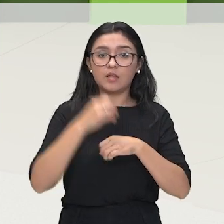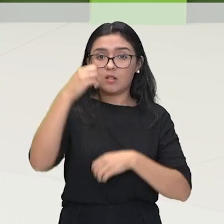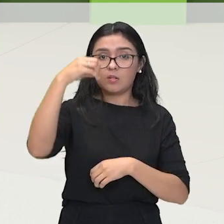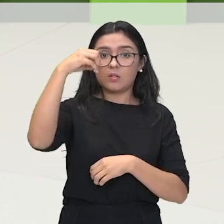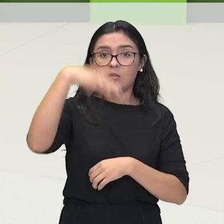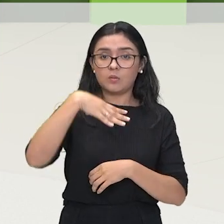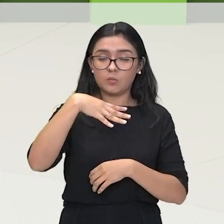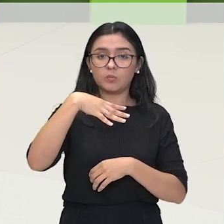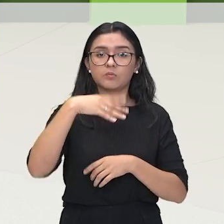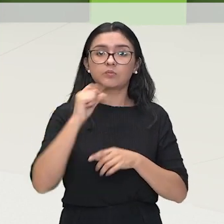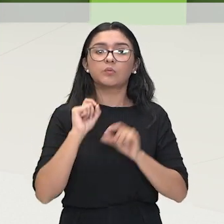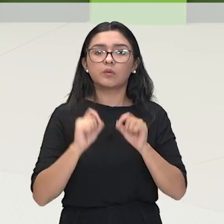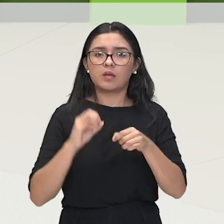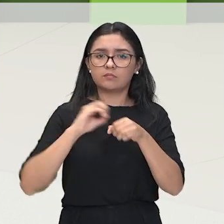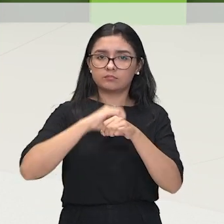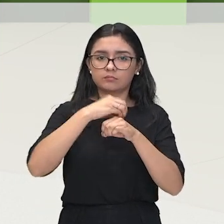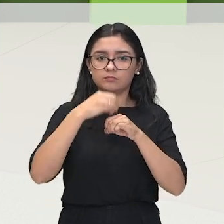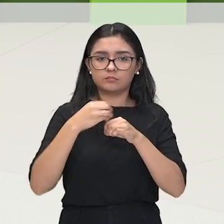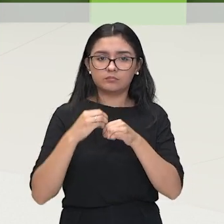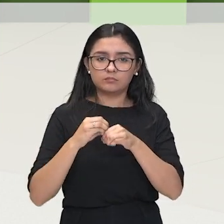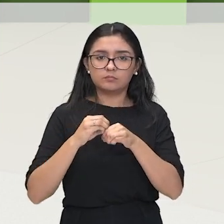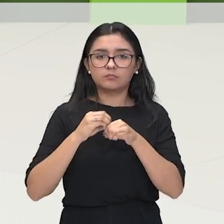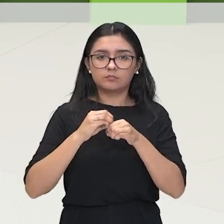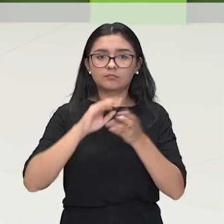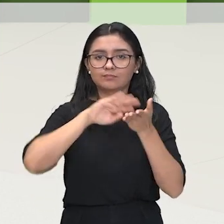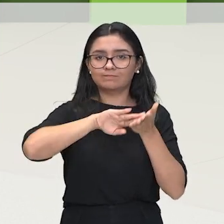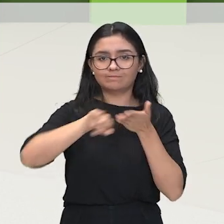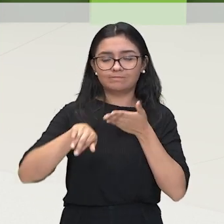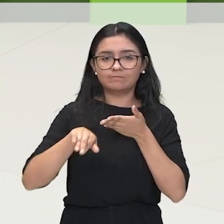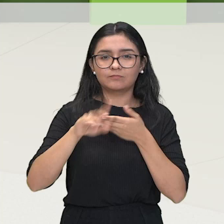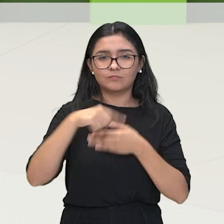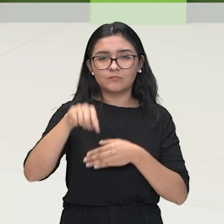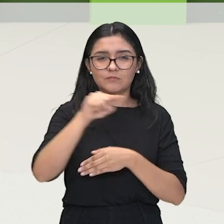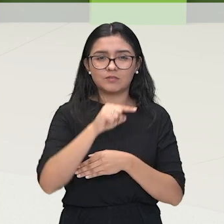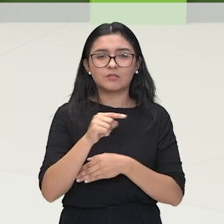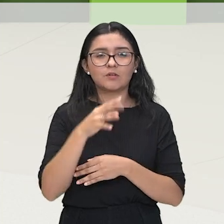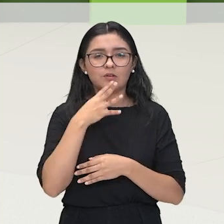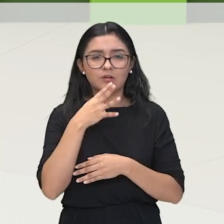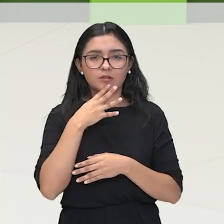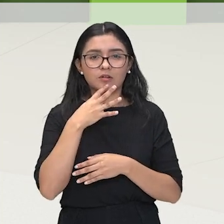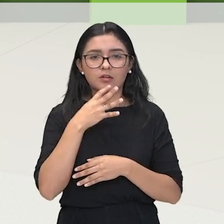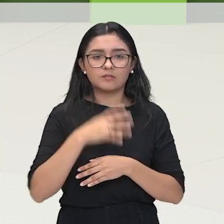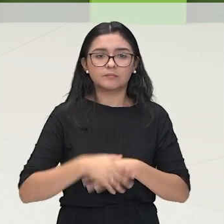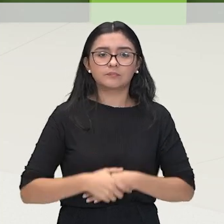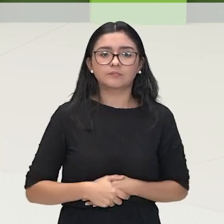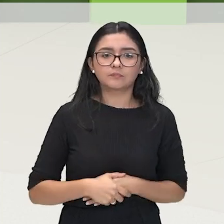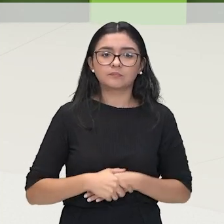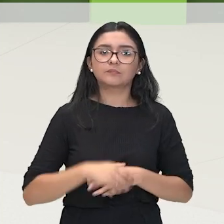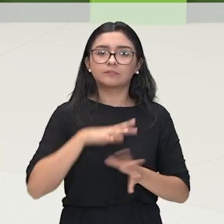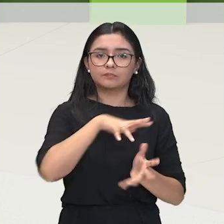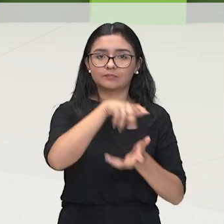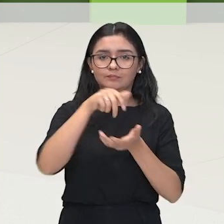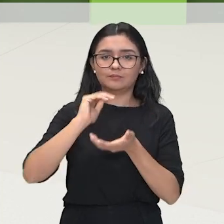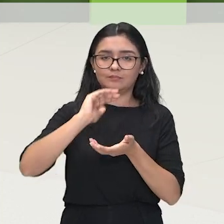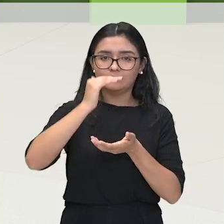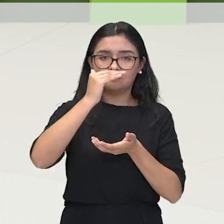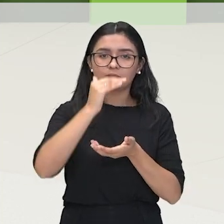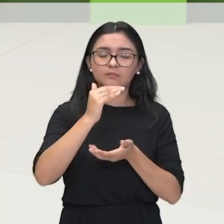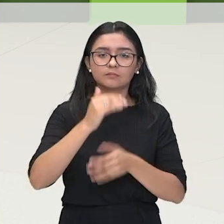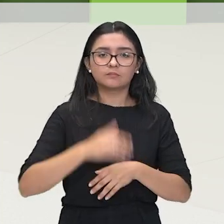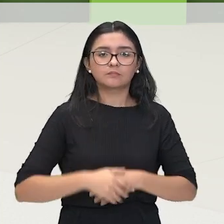ele quebra a camada de ozônio. Já ouviu falar no buraco da camada de ozônio? Olha só. Que bacana, né,